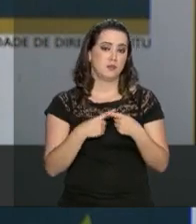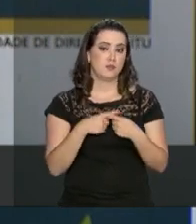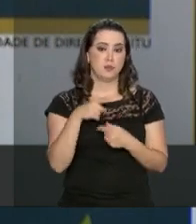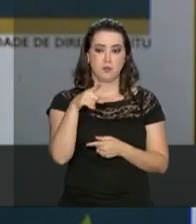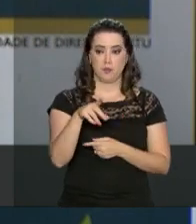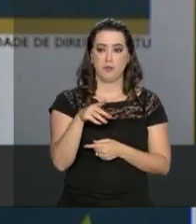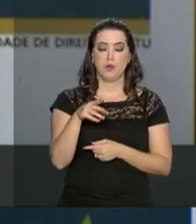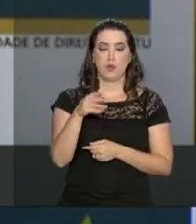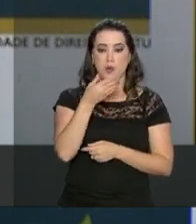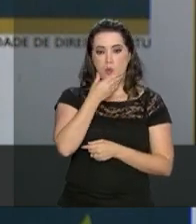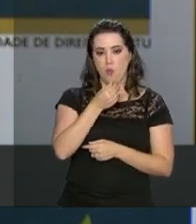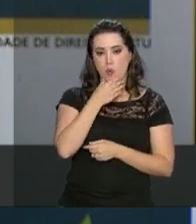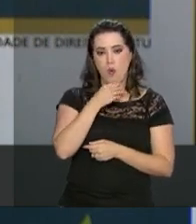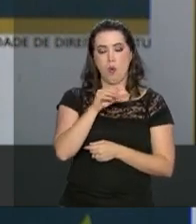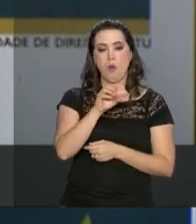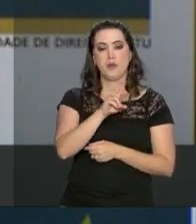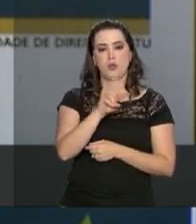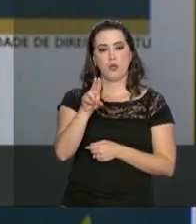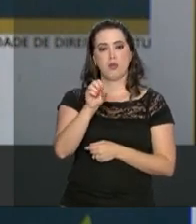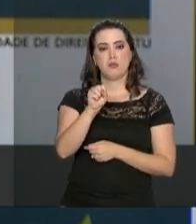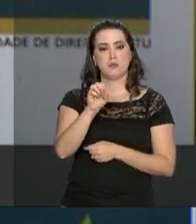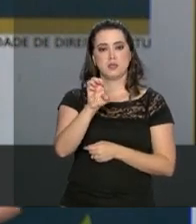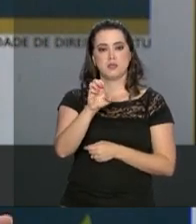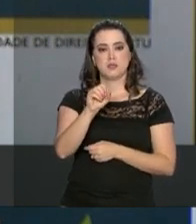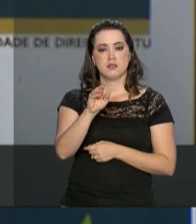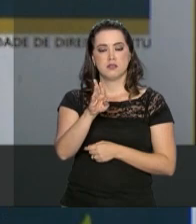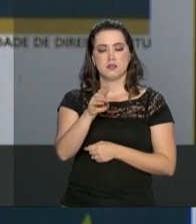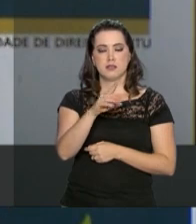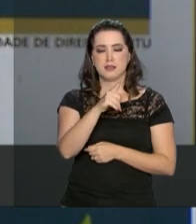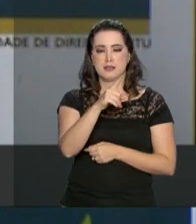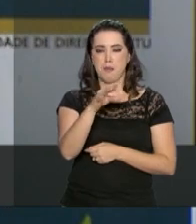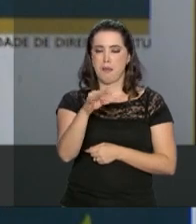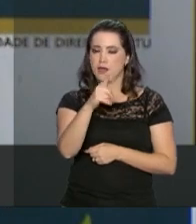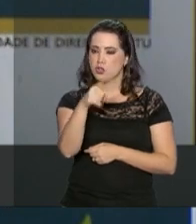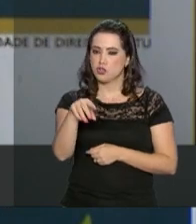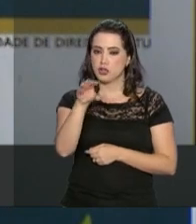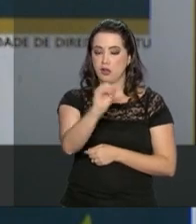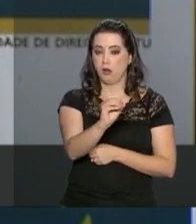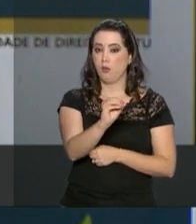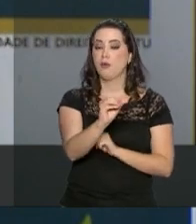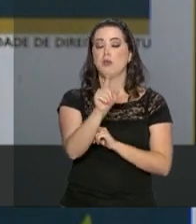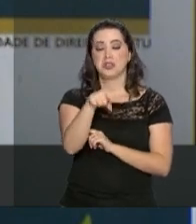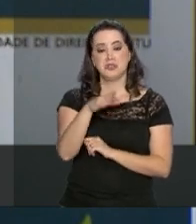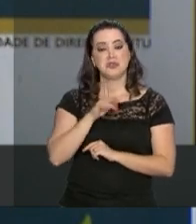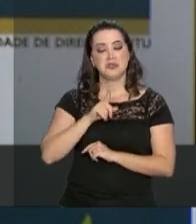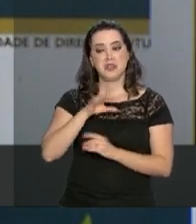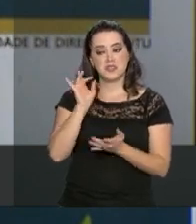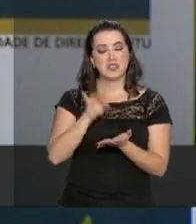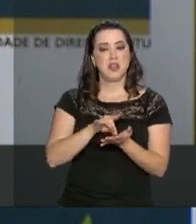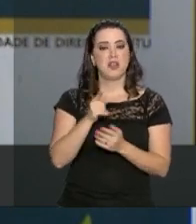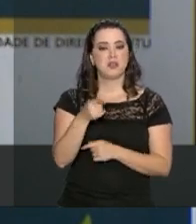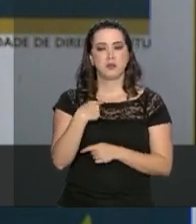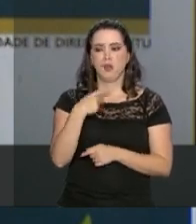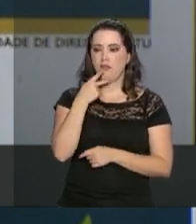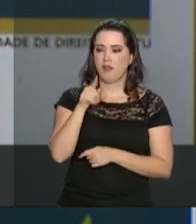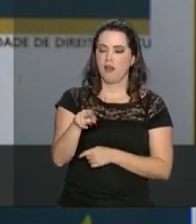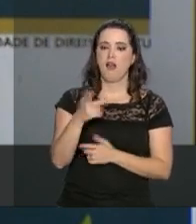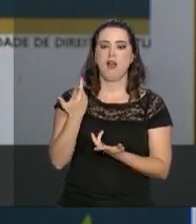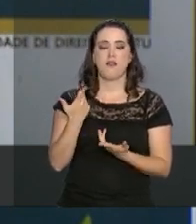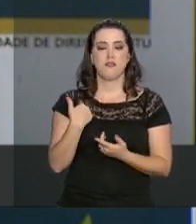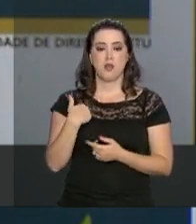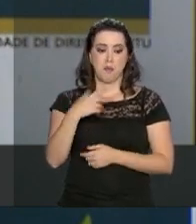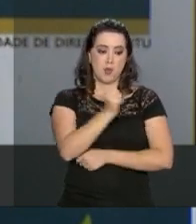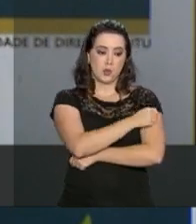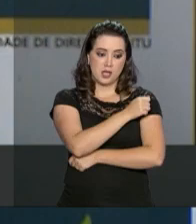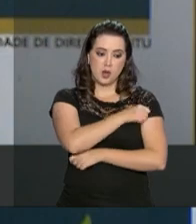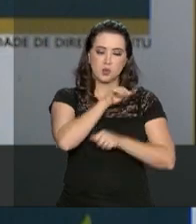Caselli tinha razão, o Sebastião Caselli tinha razão. Eu era levado pelos alunos da faculdade aos vários municípios,